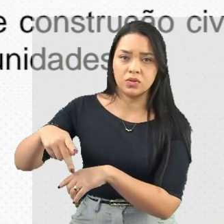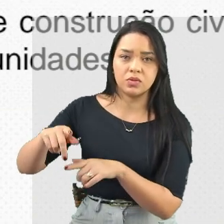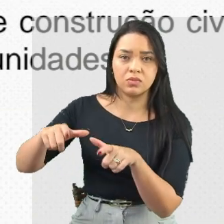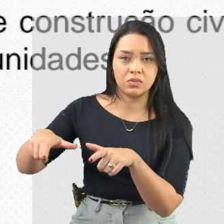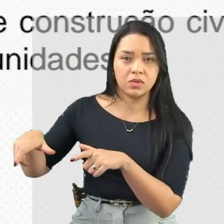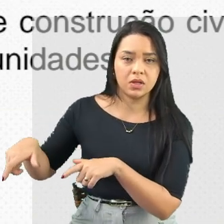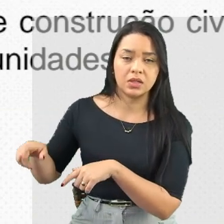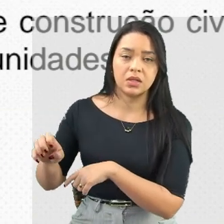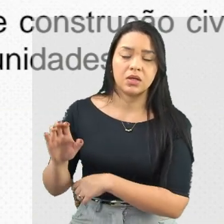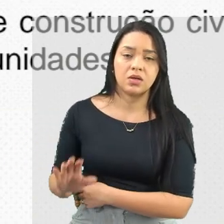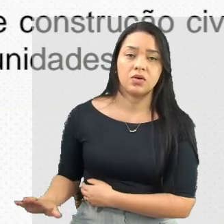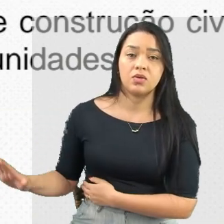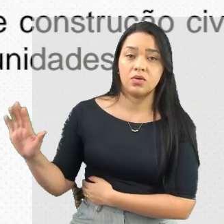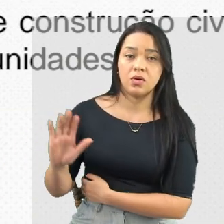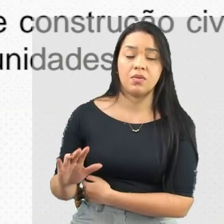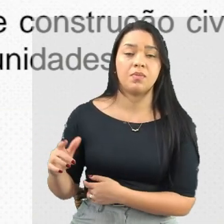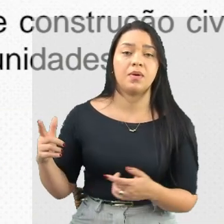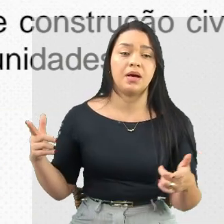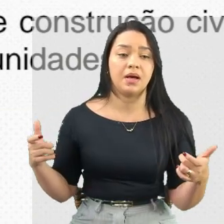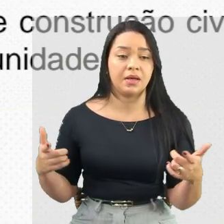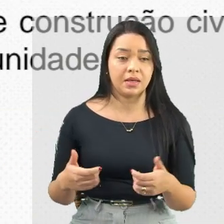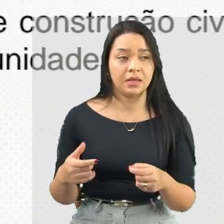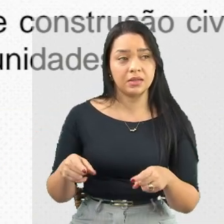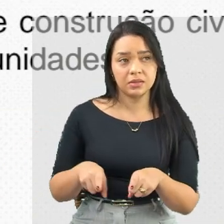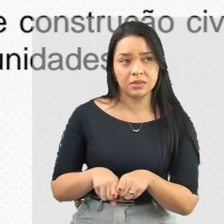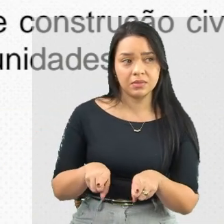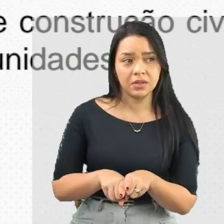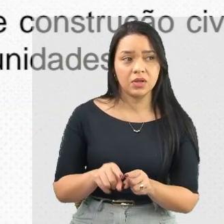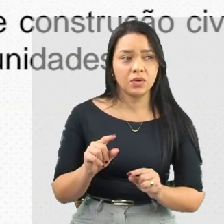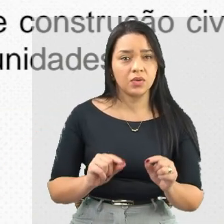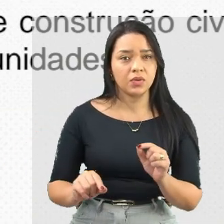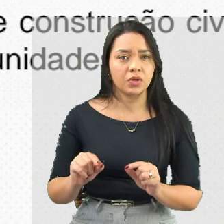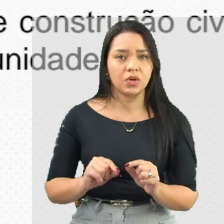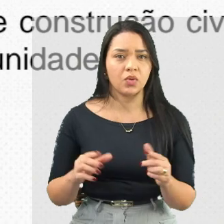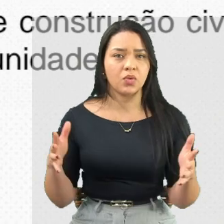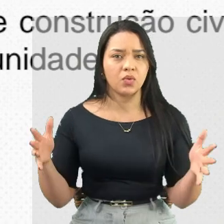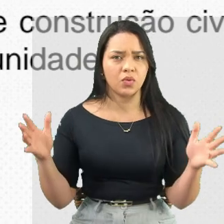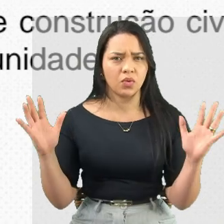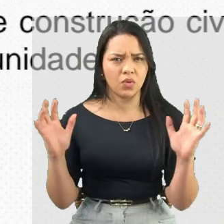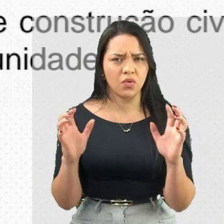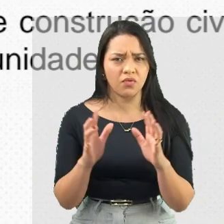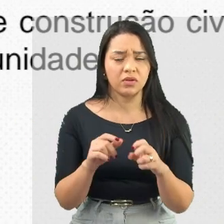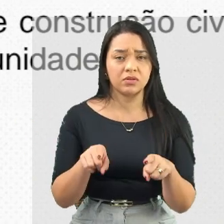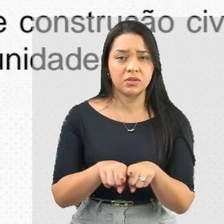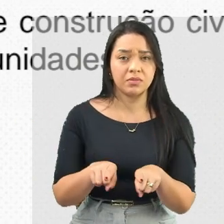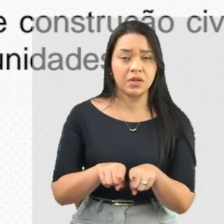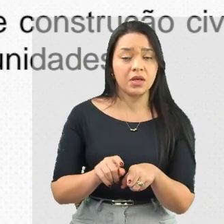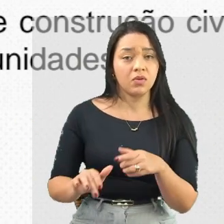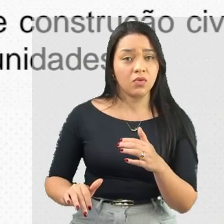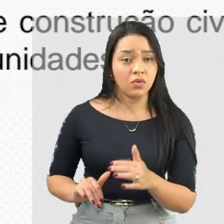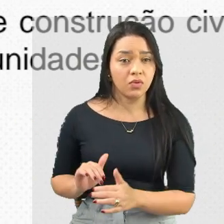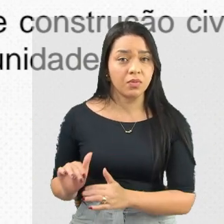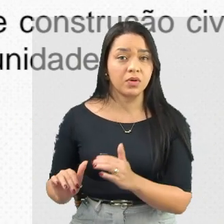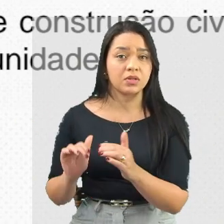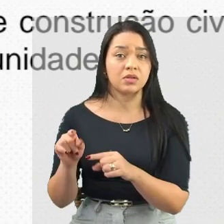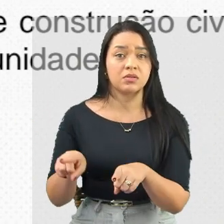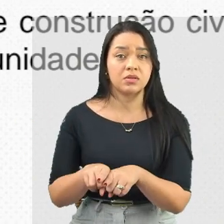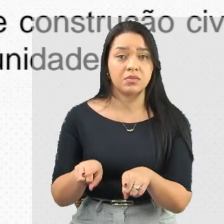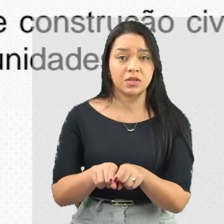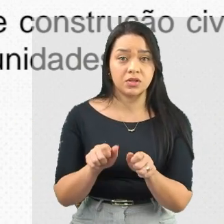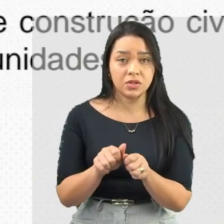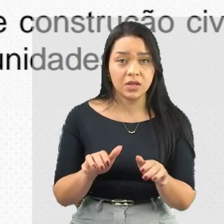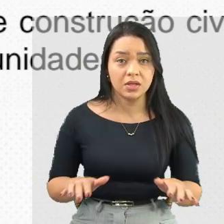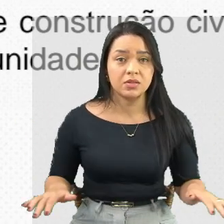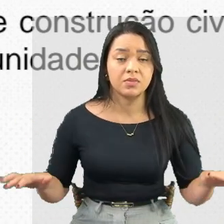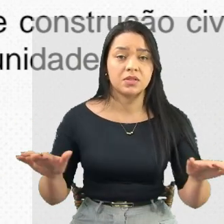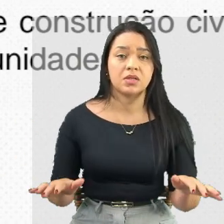Europa. A guerra o conflito, né, o processo de expansão territorial